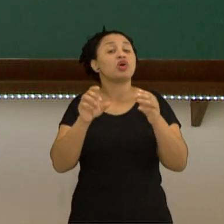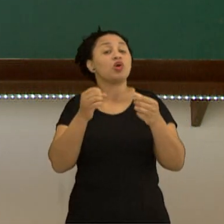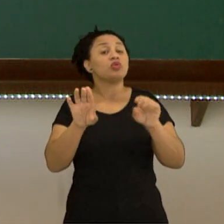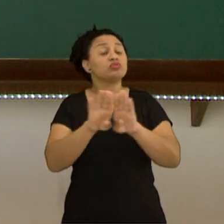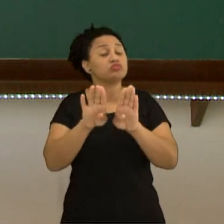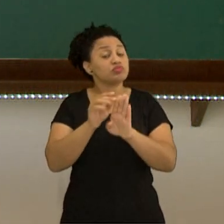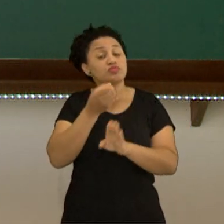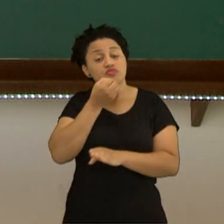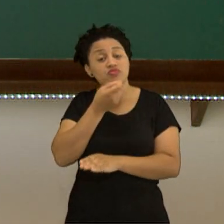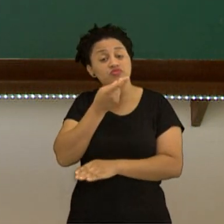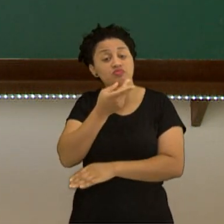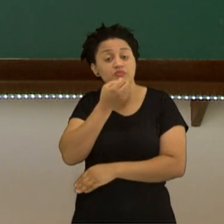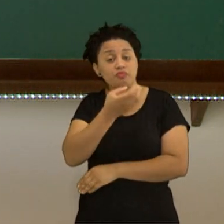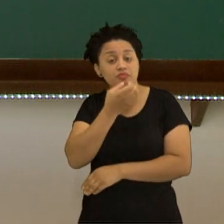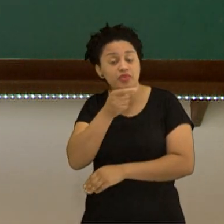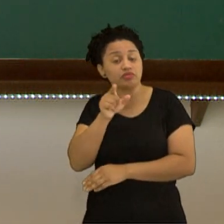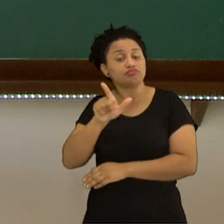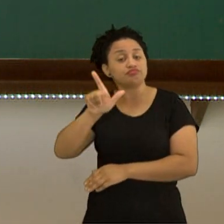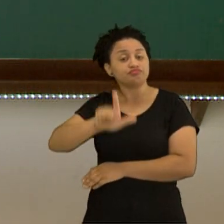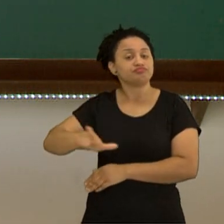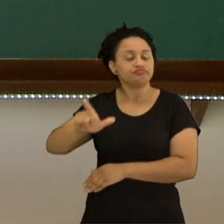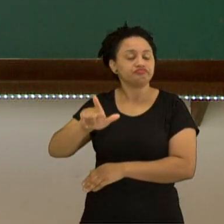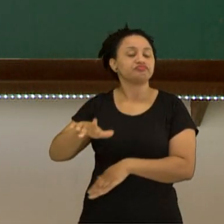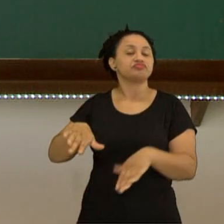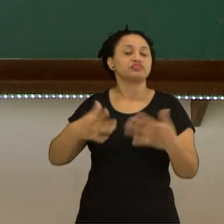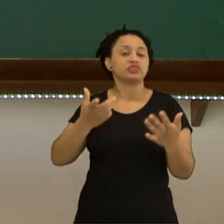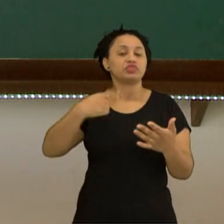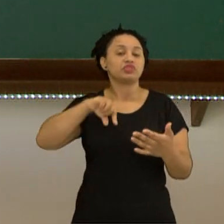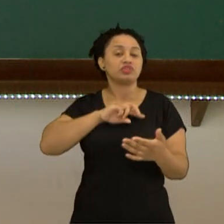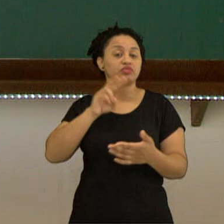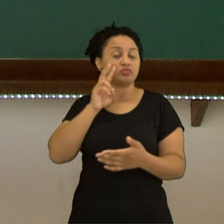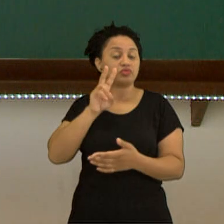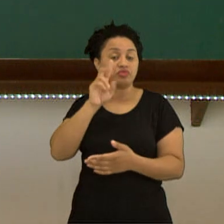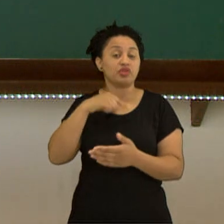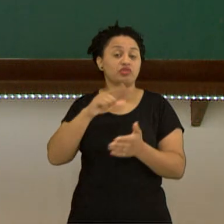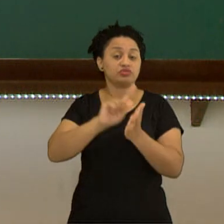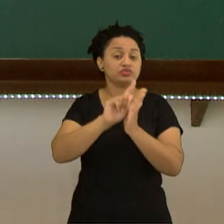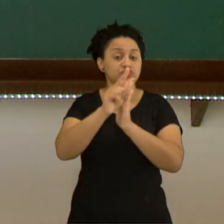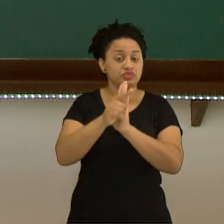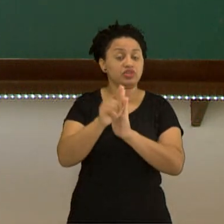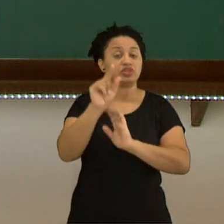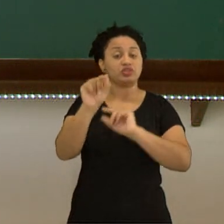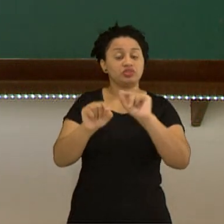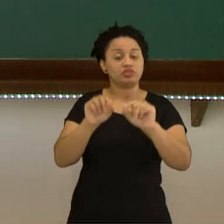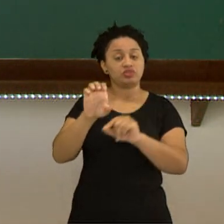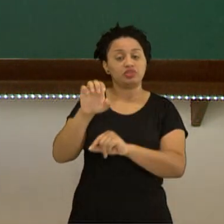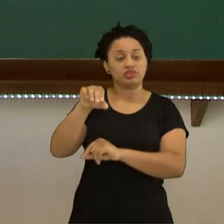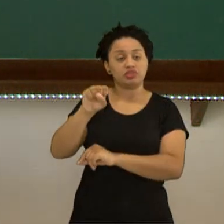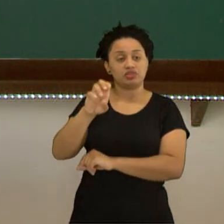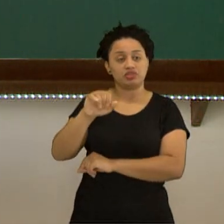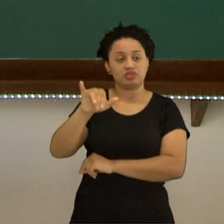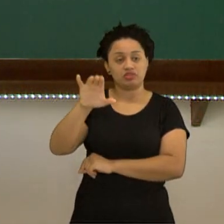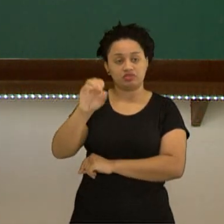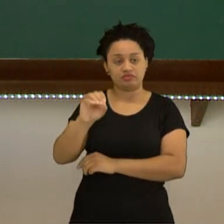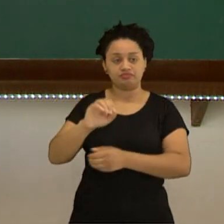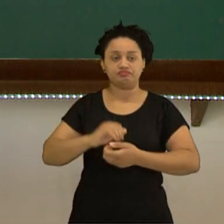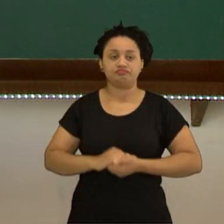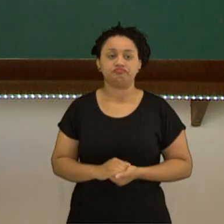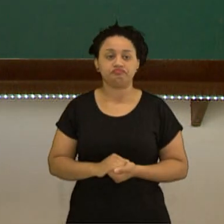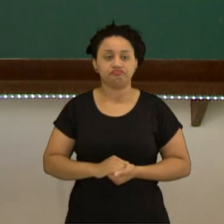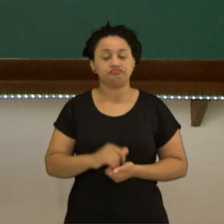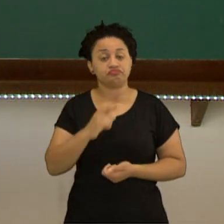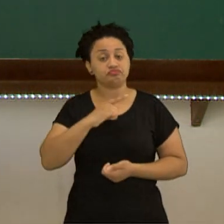elogio a uma obra literária. Nós vamos ver um desses gêneros hoje, que é o ensaio. Temos aqui